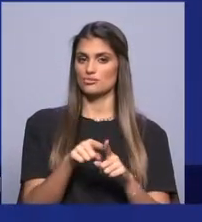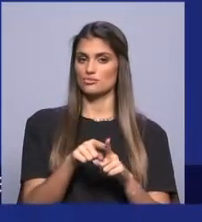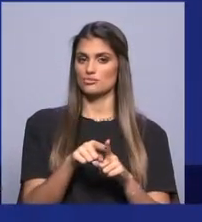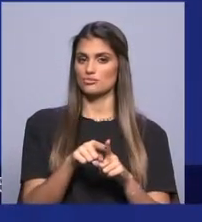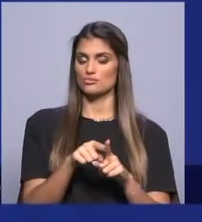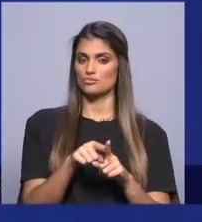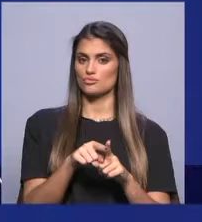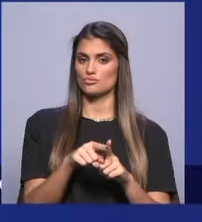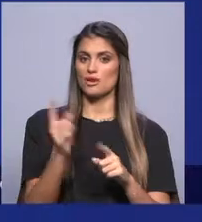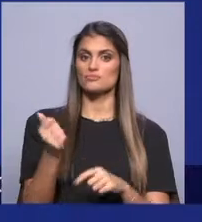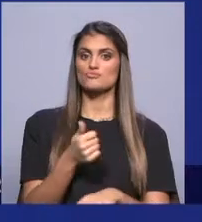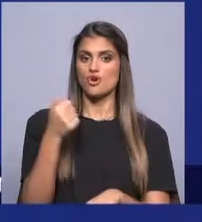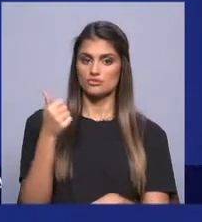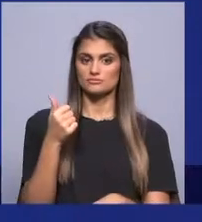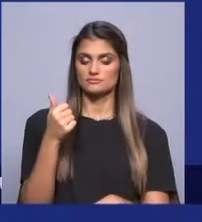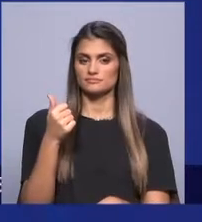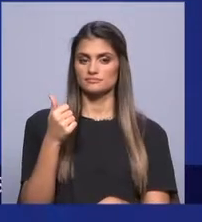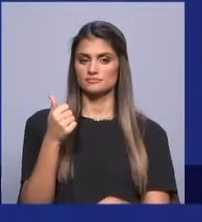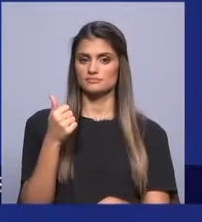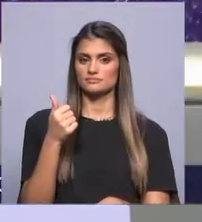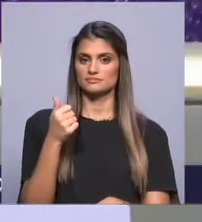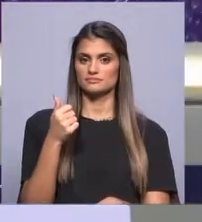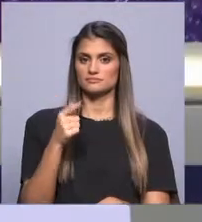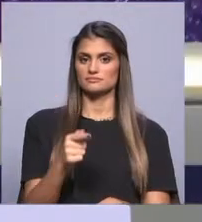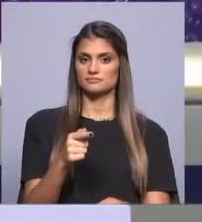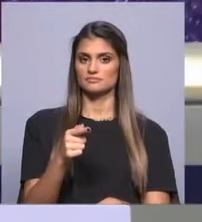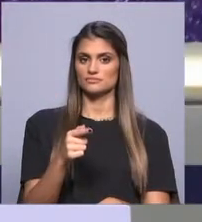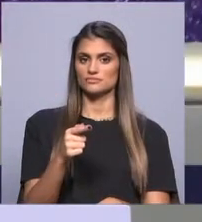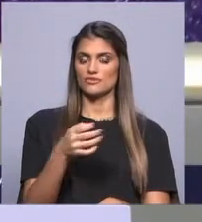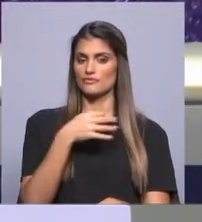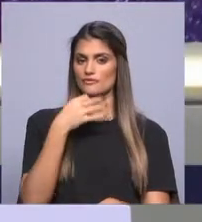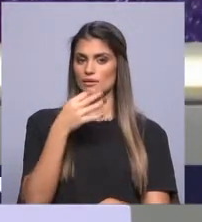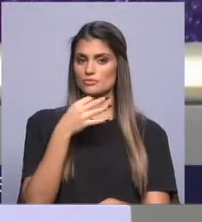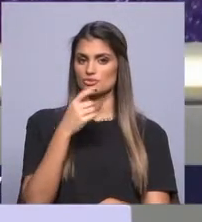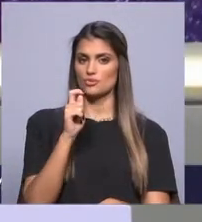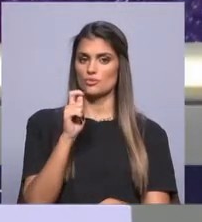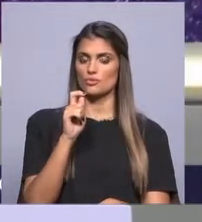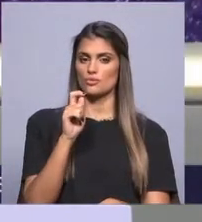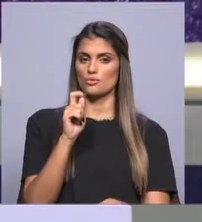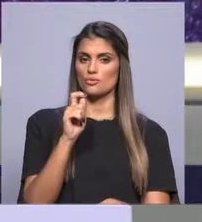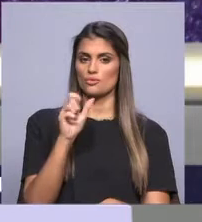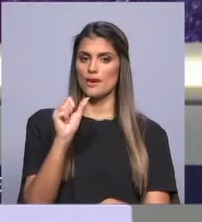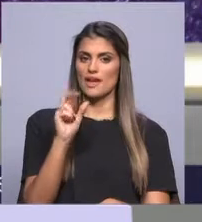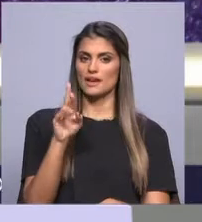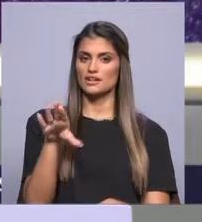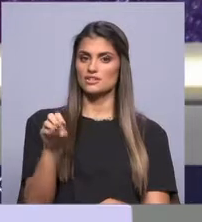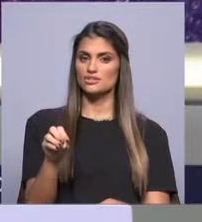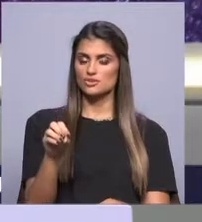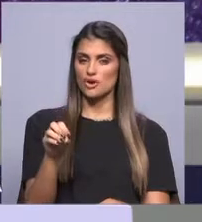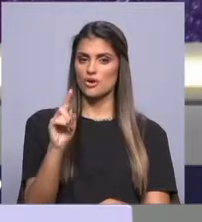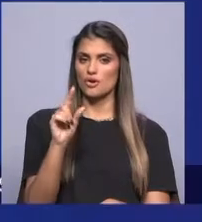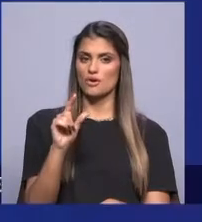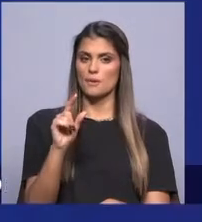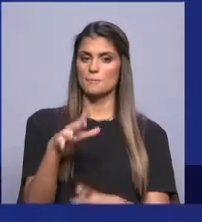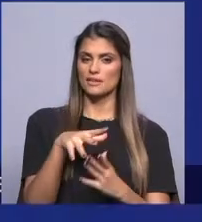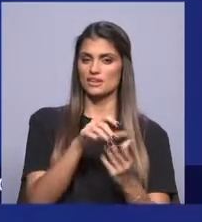estelar. E Miguel, desta aranha passamos para um exoplaneta que é amante de rugby.